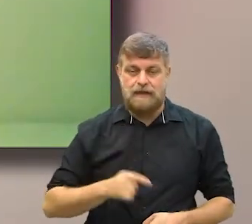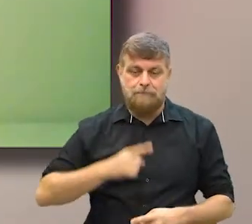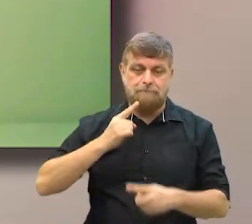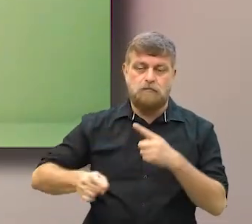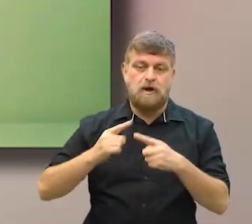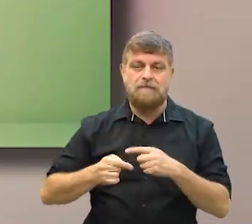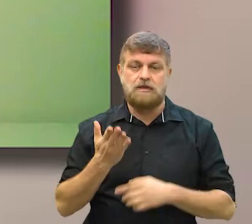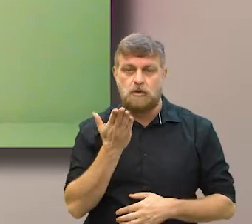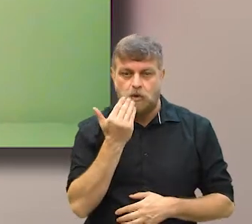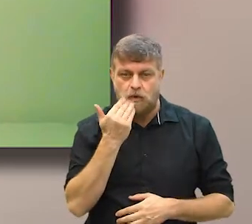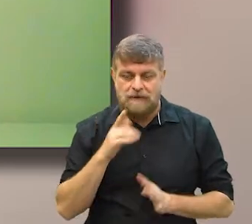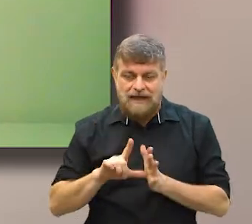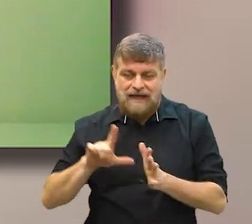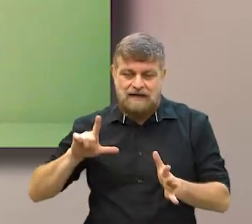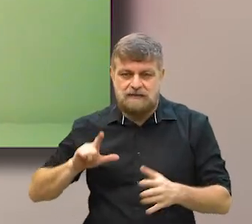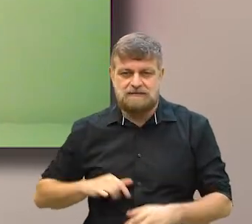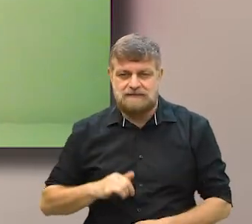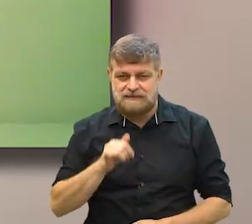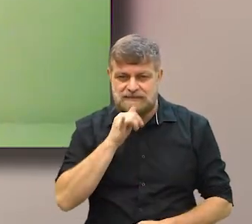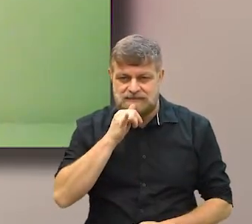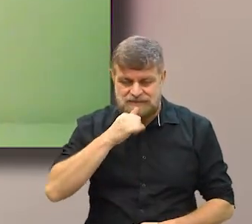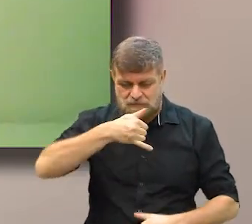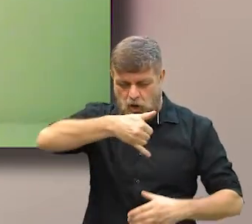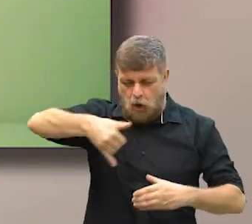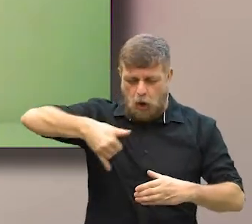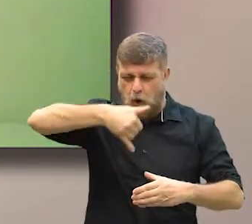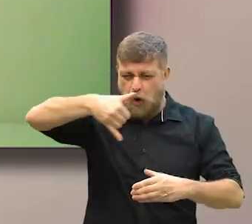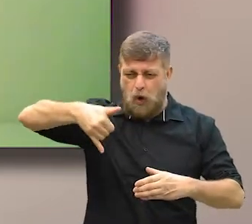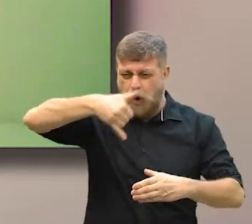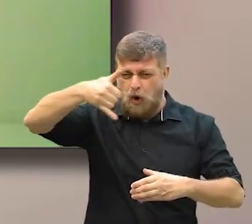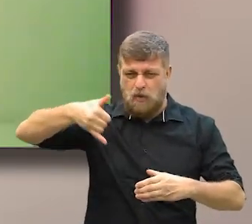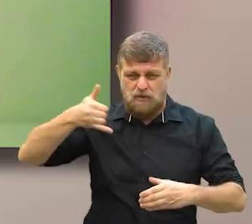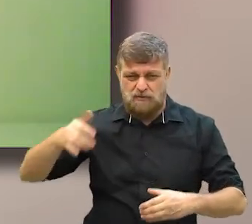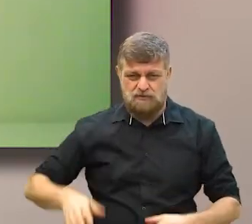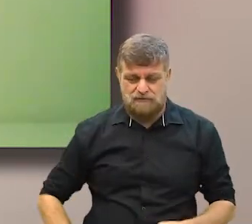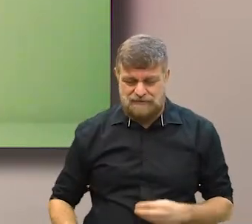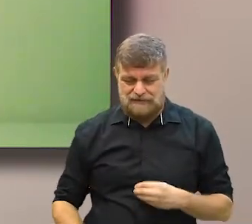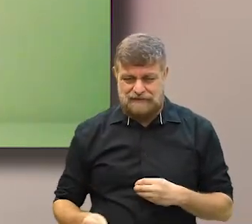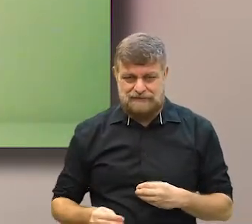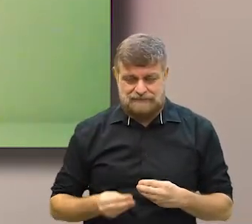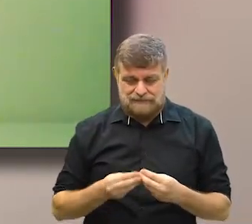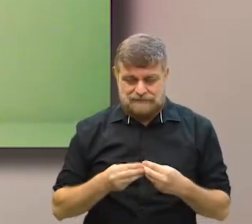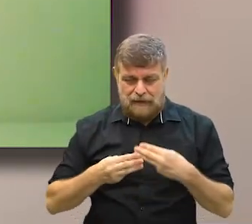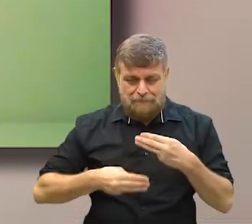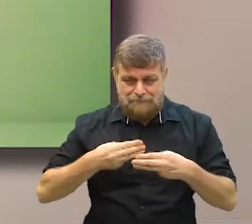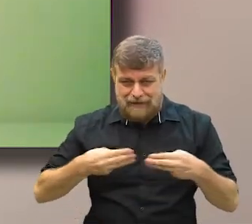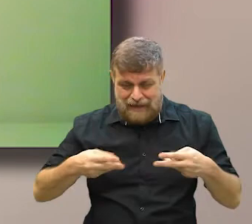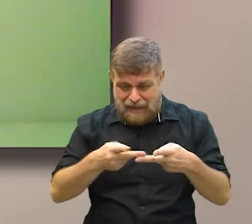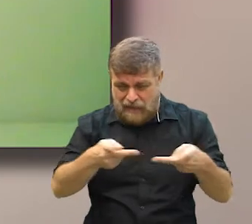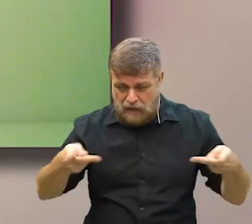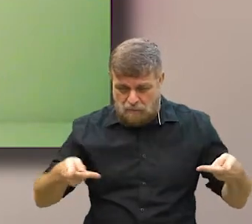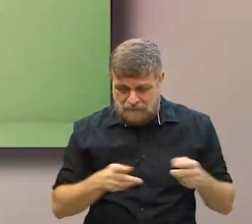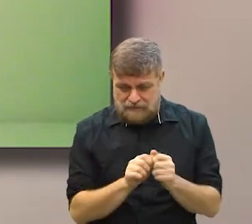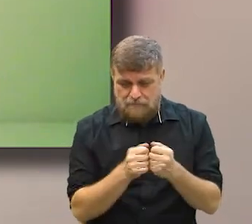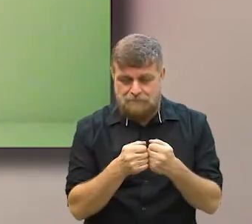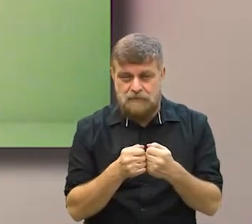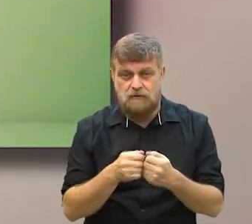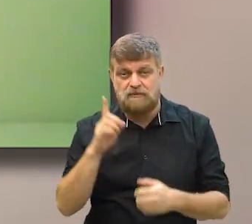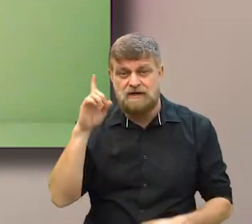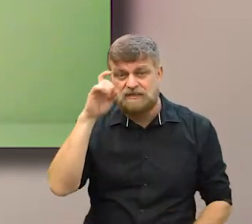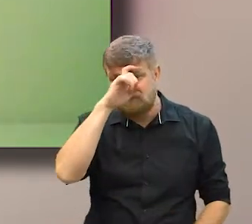aquilo que a gente não deve comer. Quer dizer, refeições ricas em gordura, em carboidrato, no final do